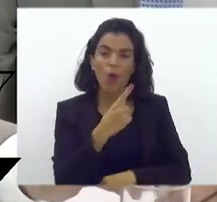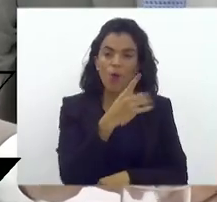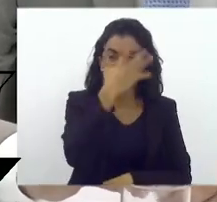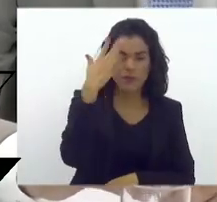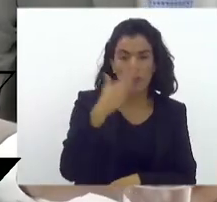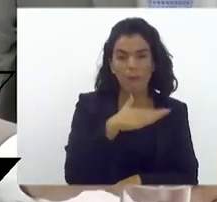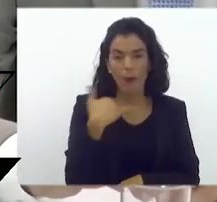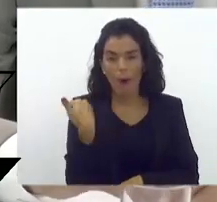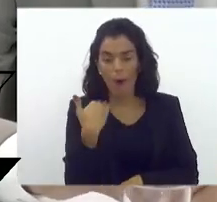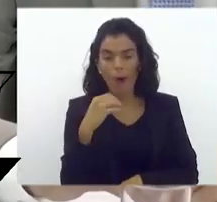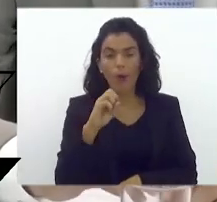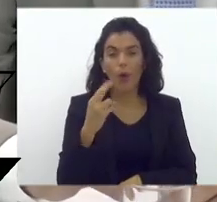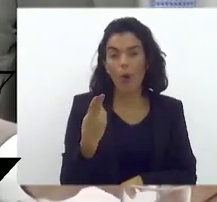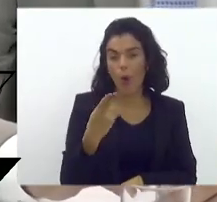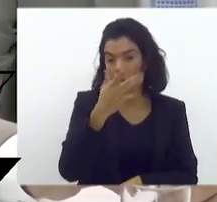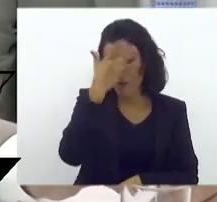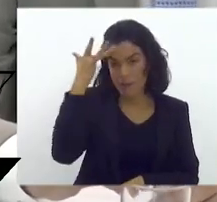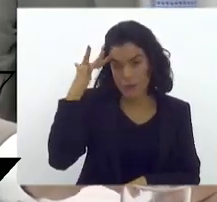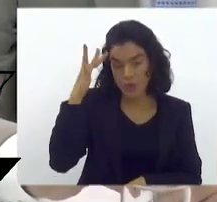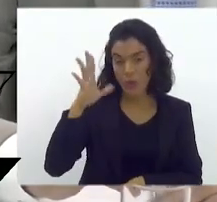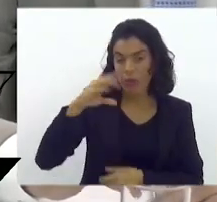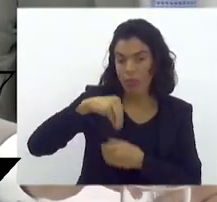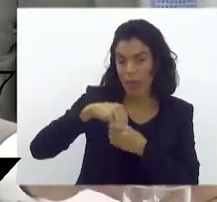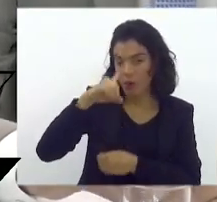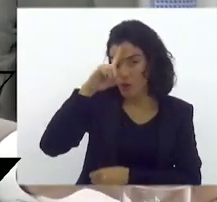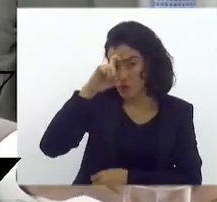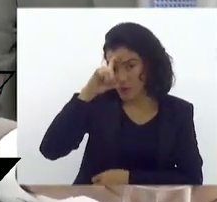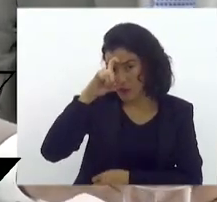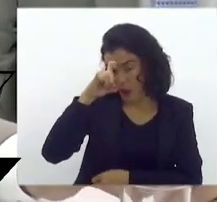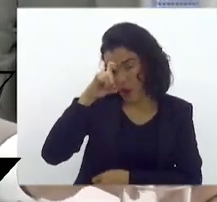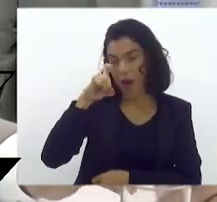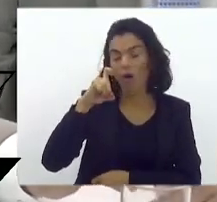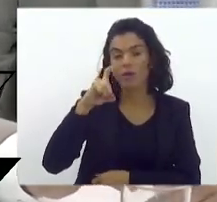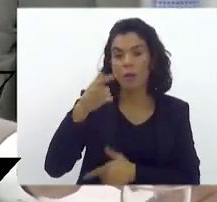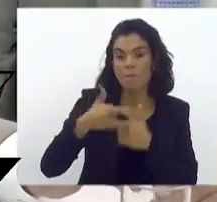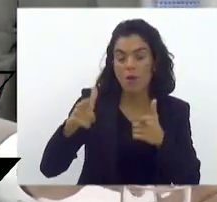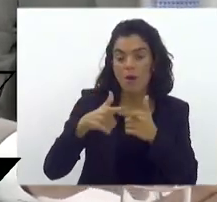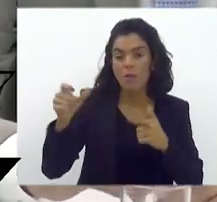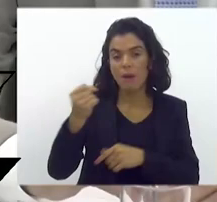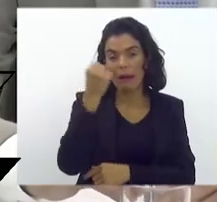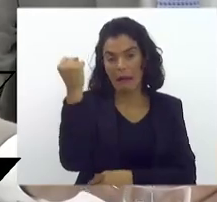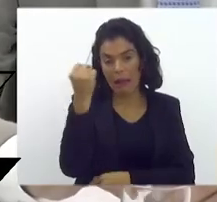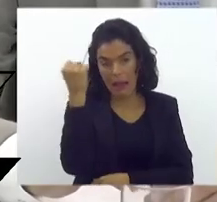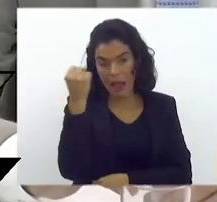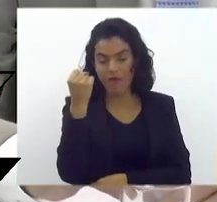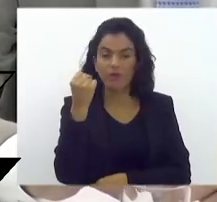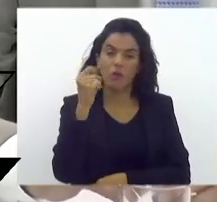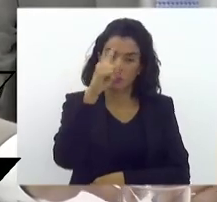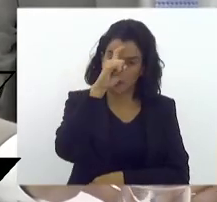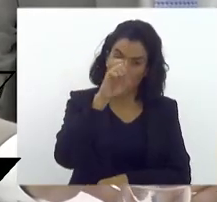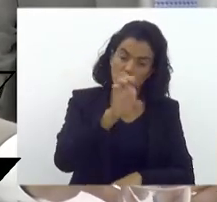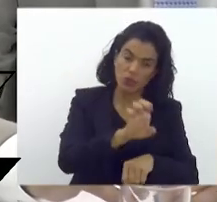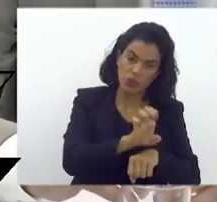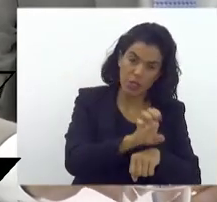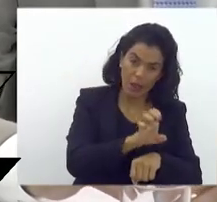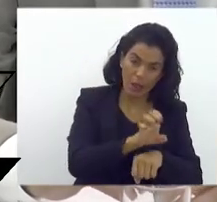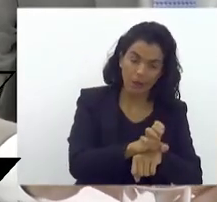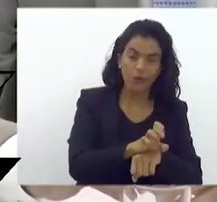quando um paciente tem algum problema dentro da rede hospitalar estadual, da mesma forma na